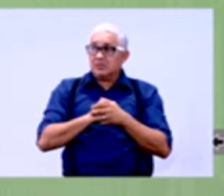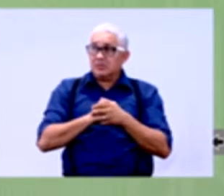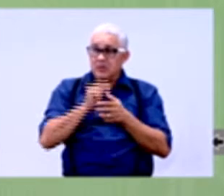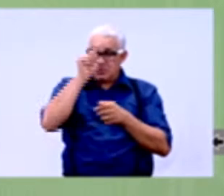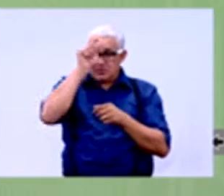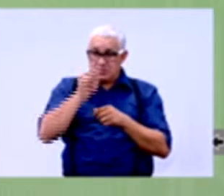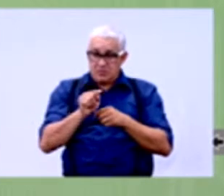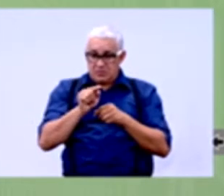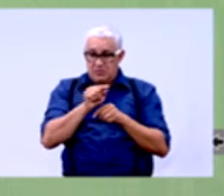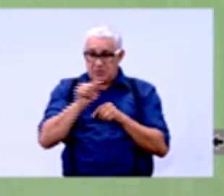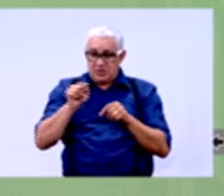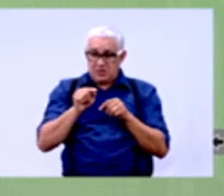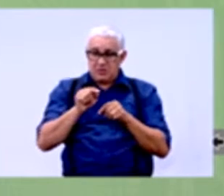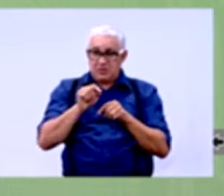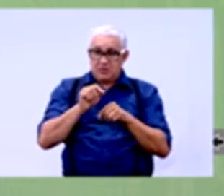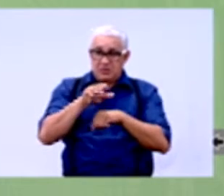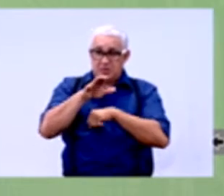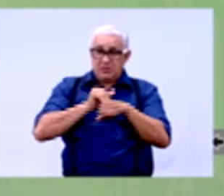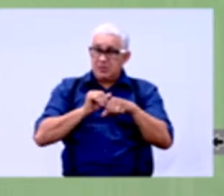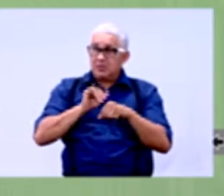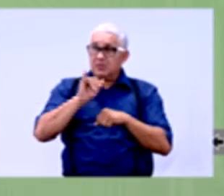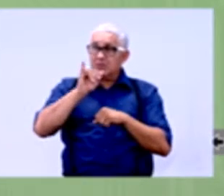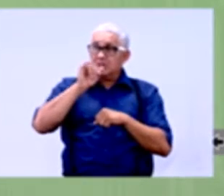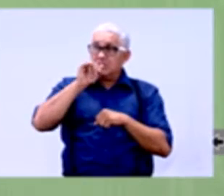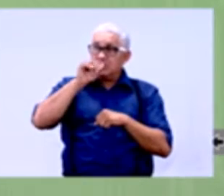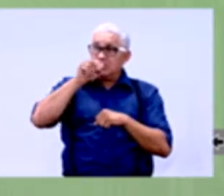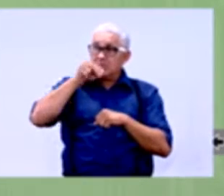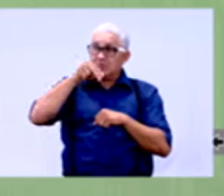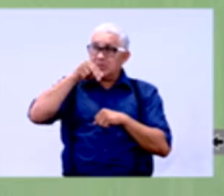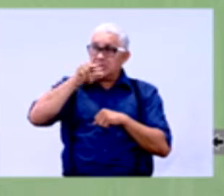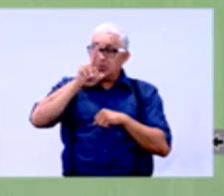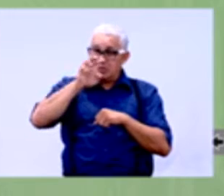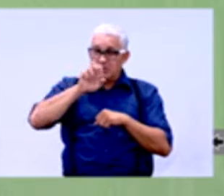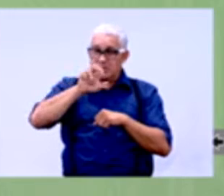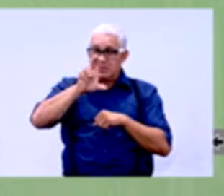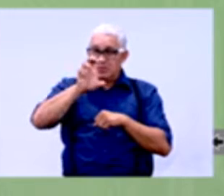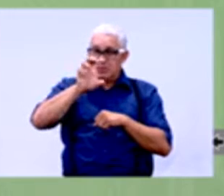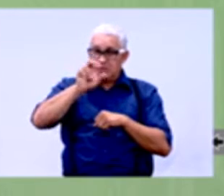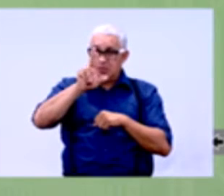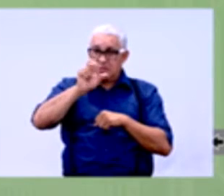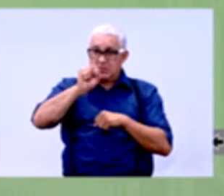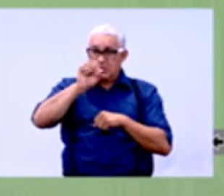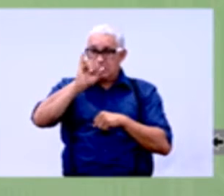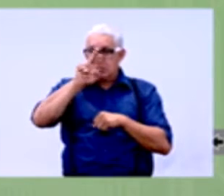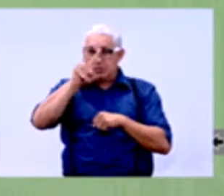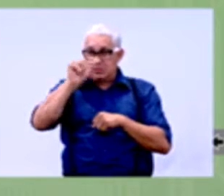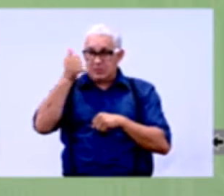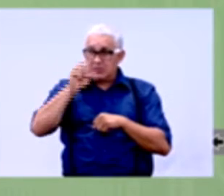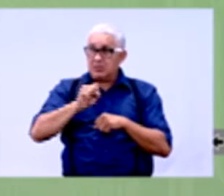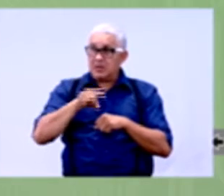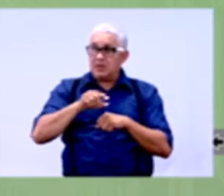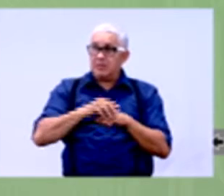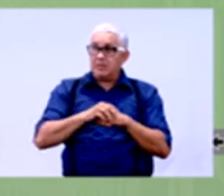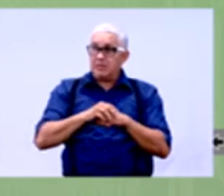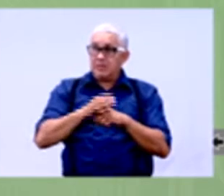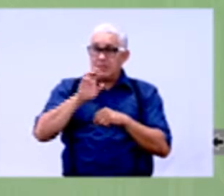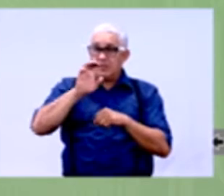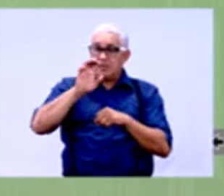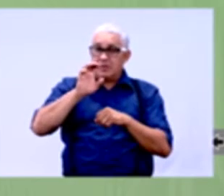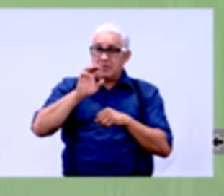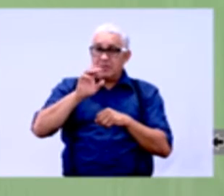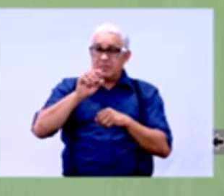ativação. Chamadas recursivas provocam barras empilhadas, que é o caso que nós vemos aqui nessa